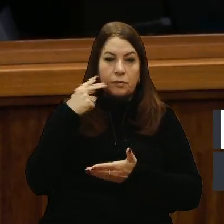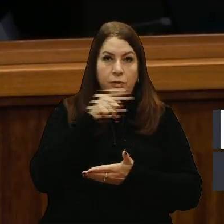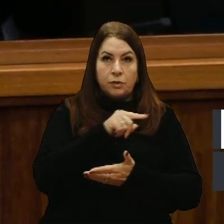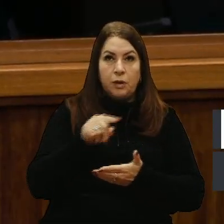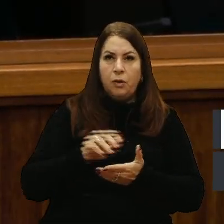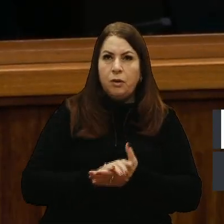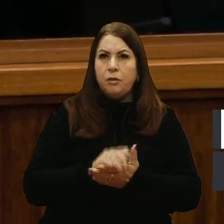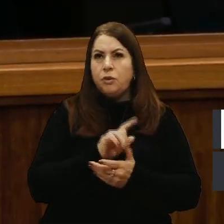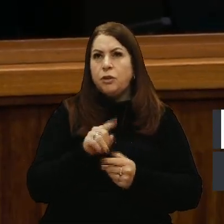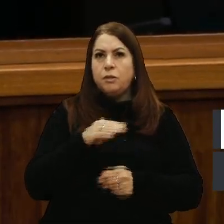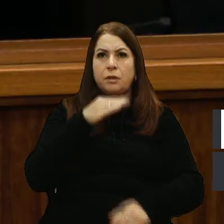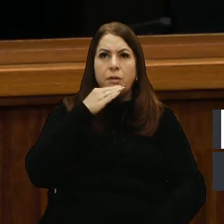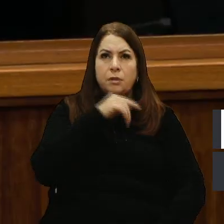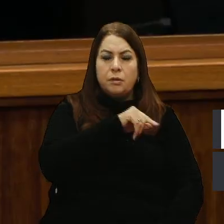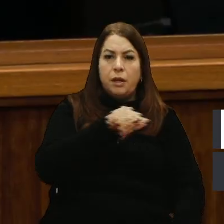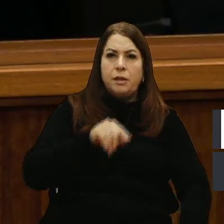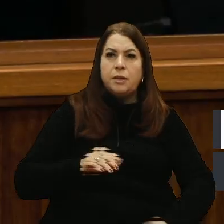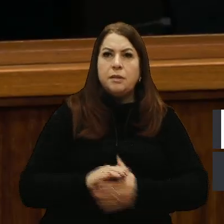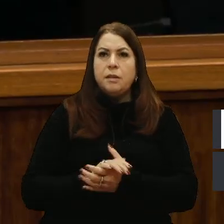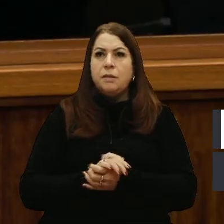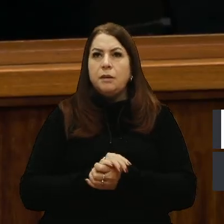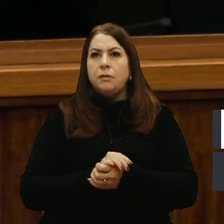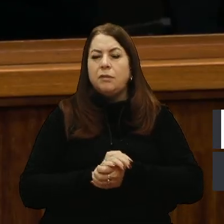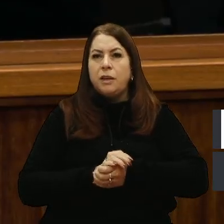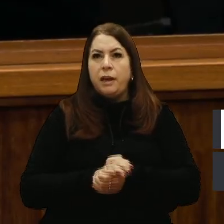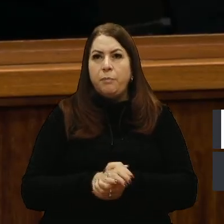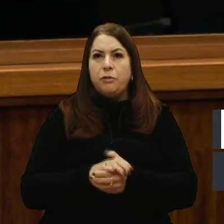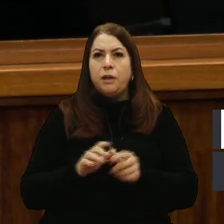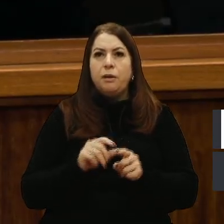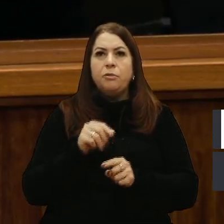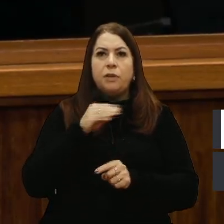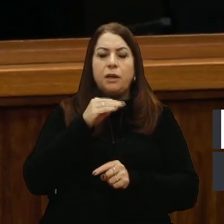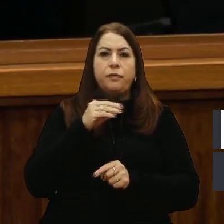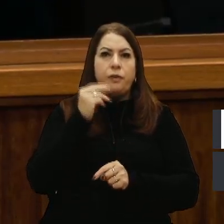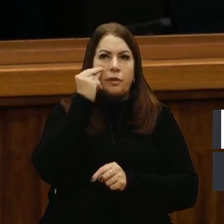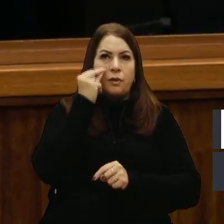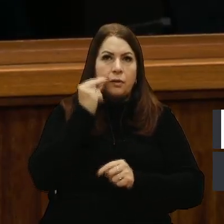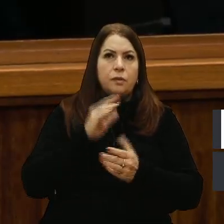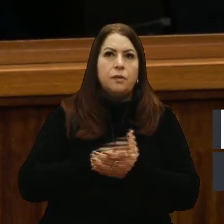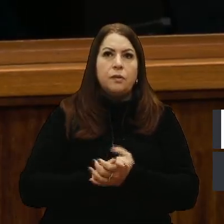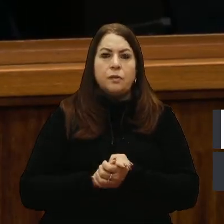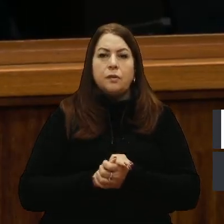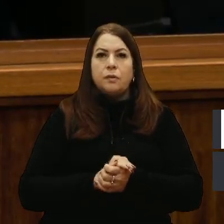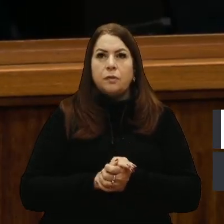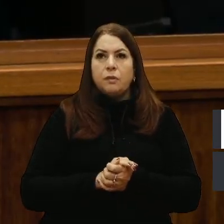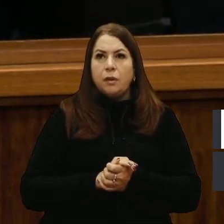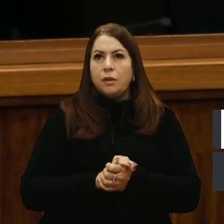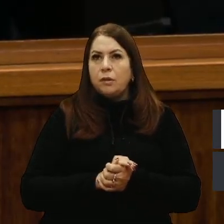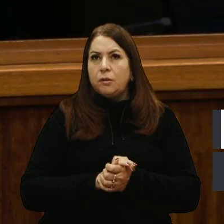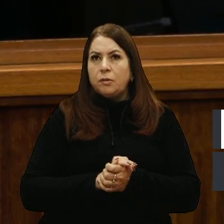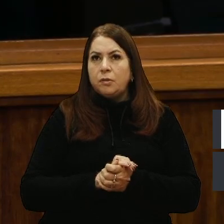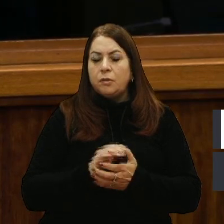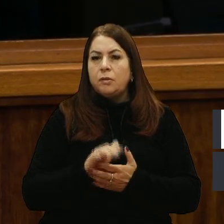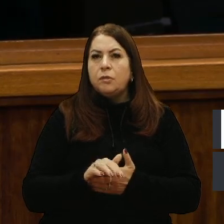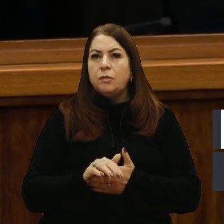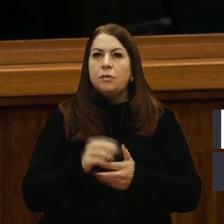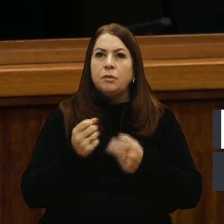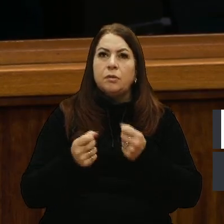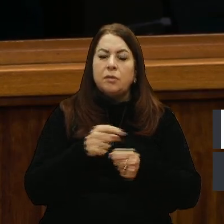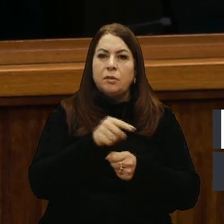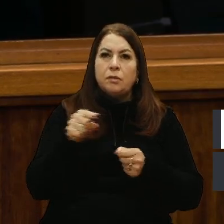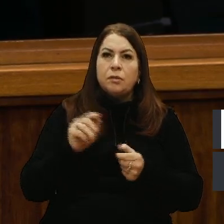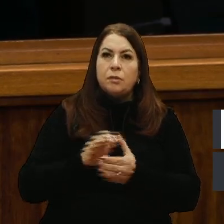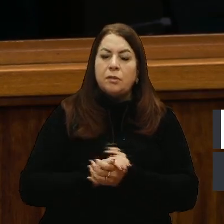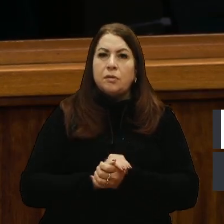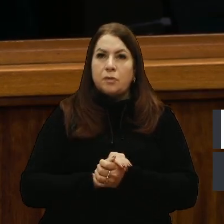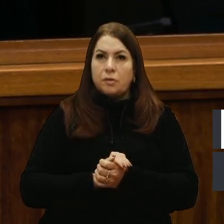Alexandre Bortoluzzi também, acho que o vereador Libardi foram os que estavam desde o início, talvez alguns que eu não me recordo